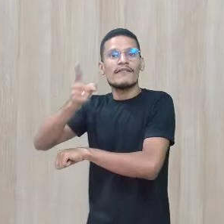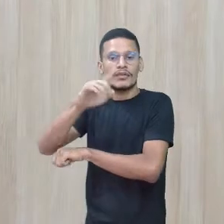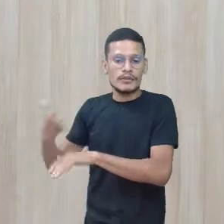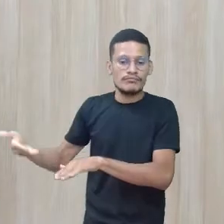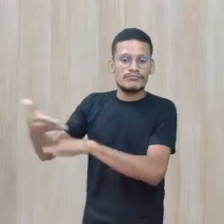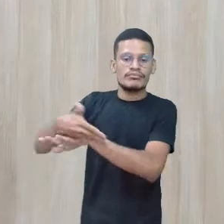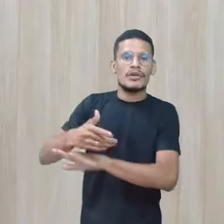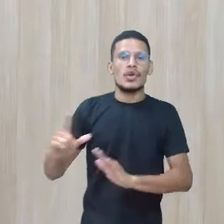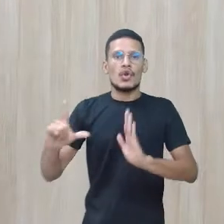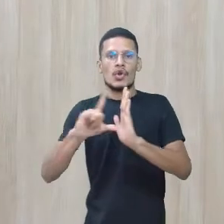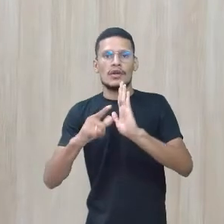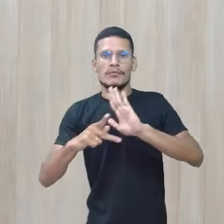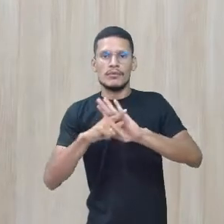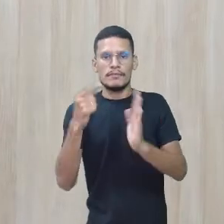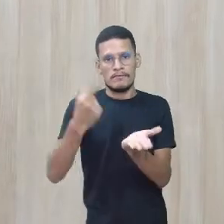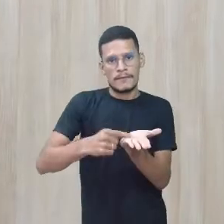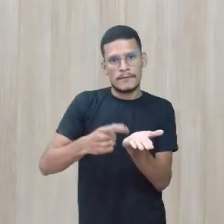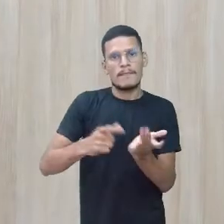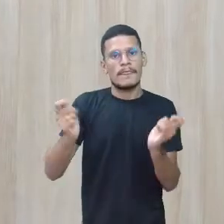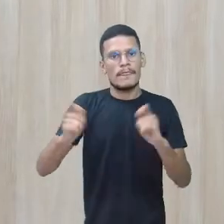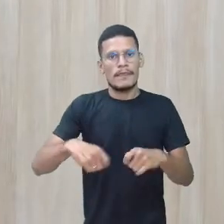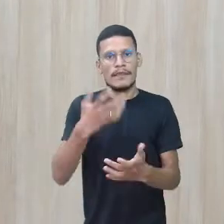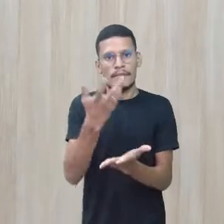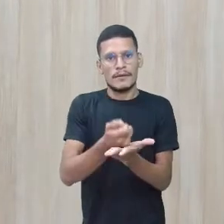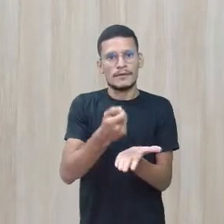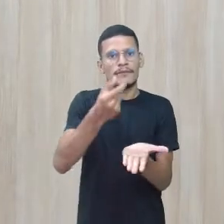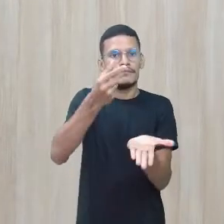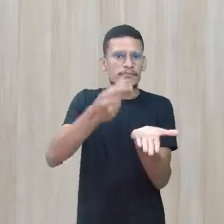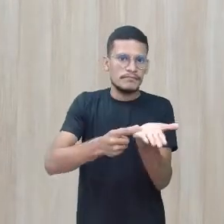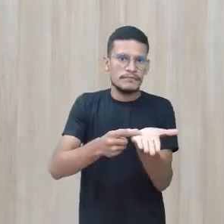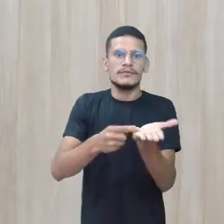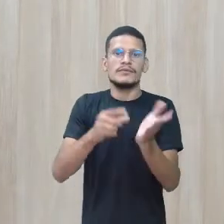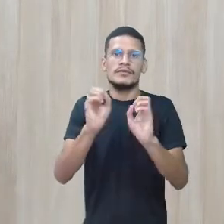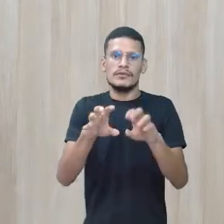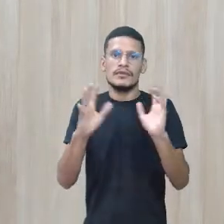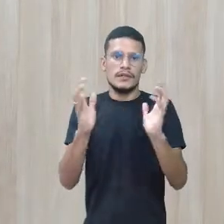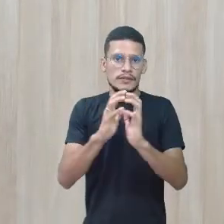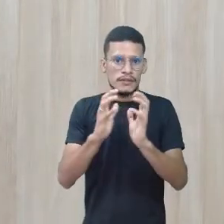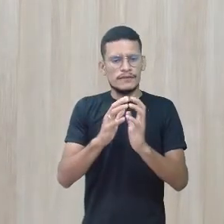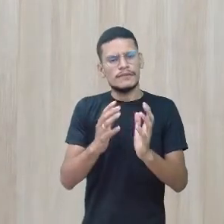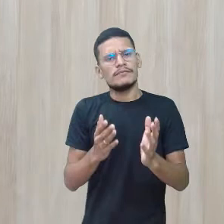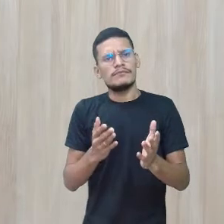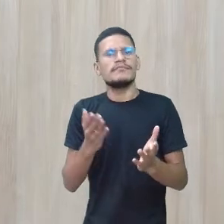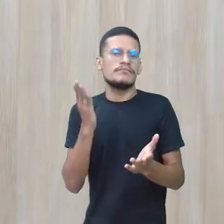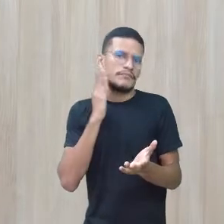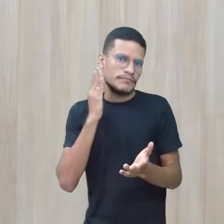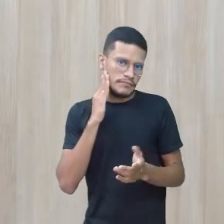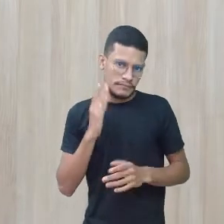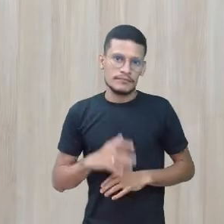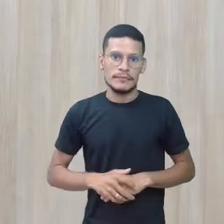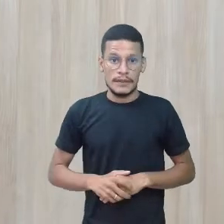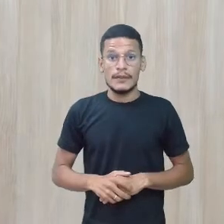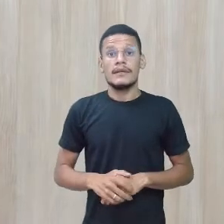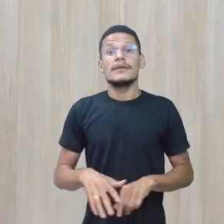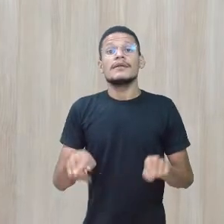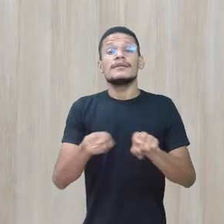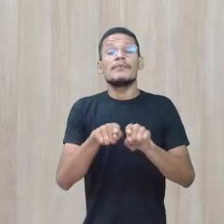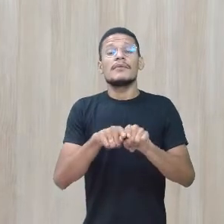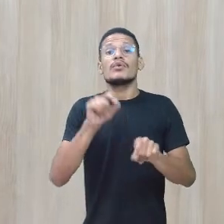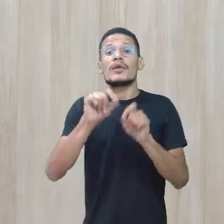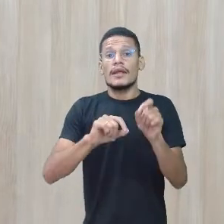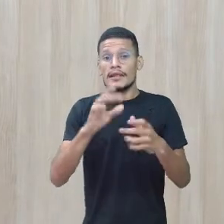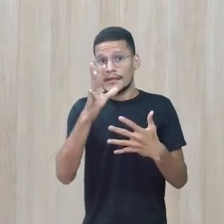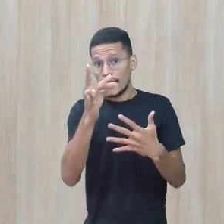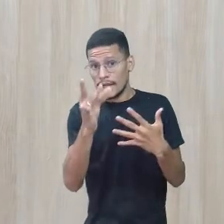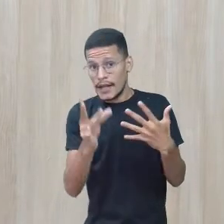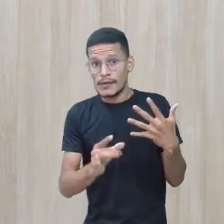direcionado para a loja de aplicativos ali, para poder fazer o seu download, né, e instalar o aplicativo do Educa Recife. E um